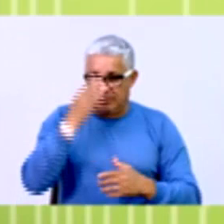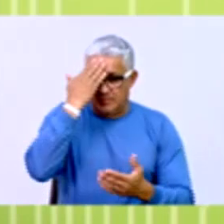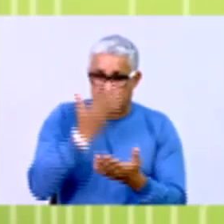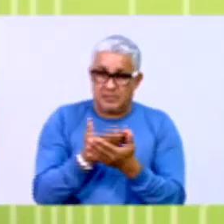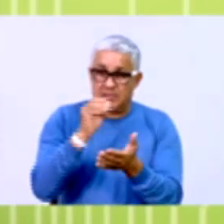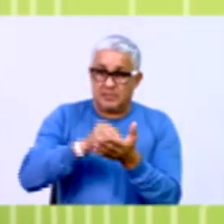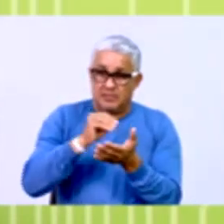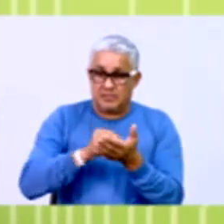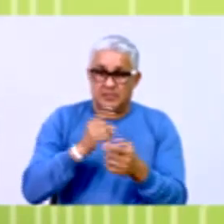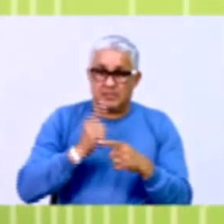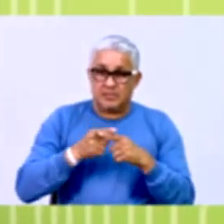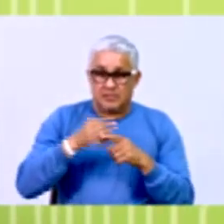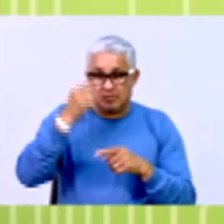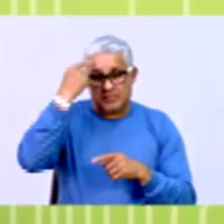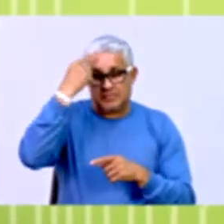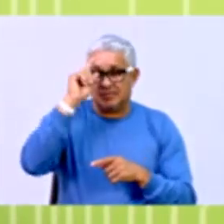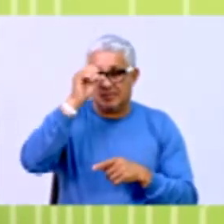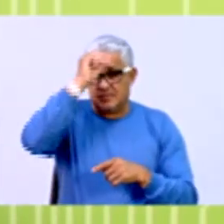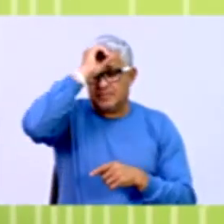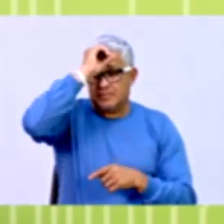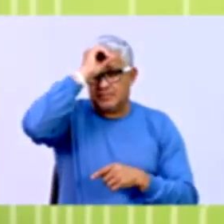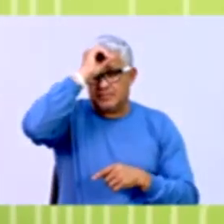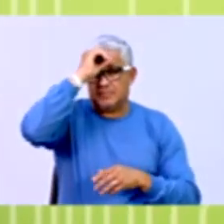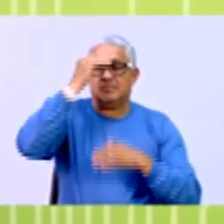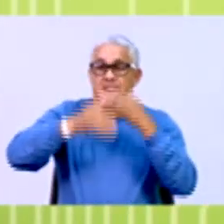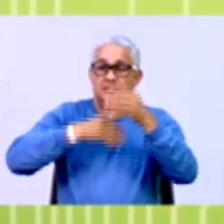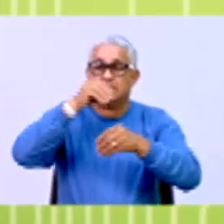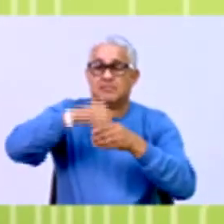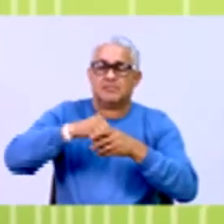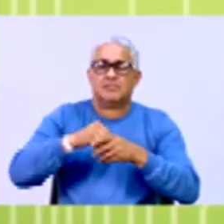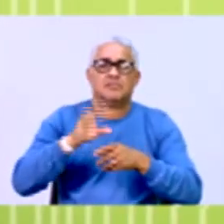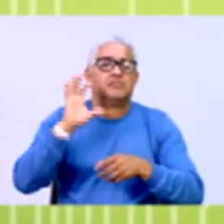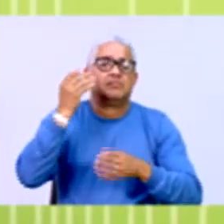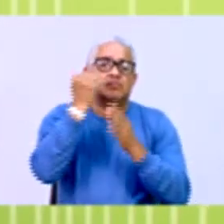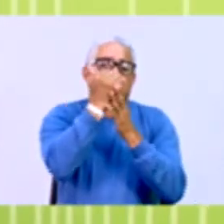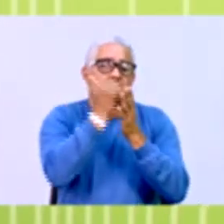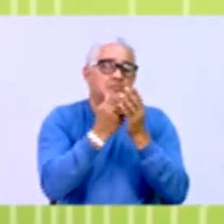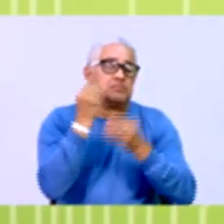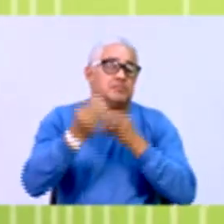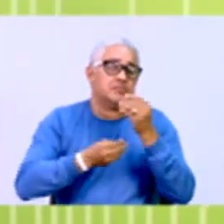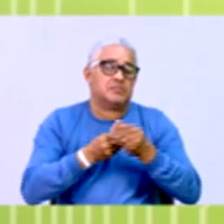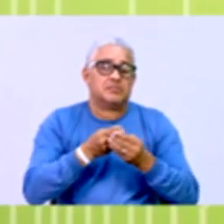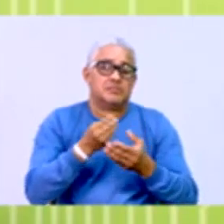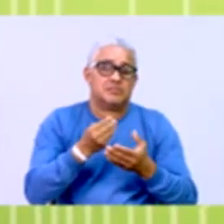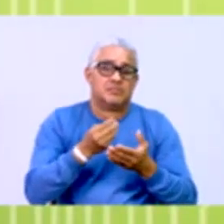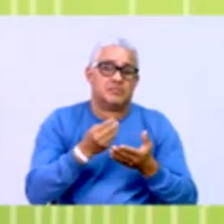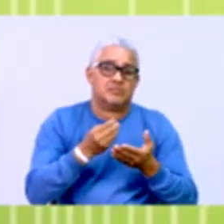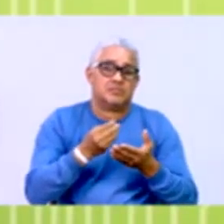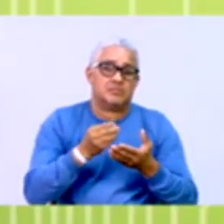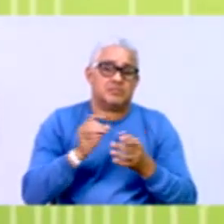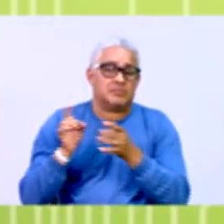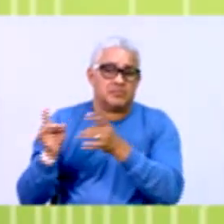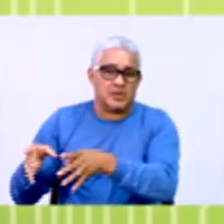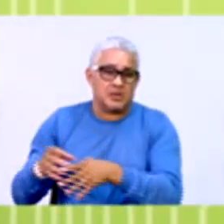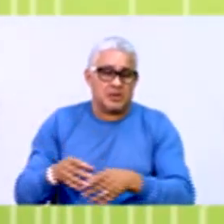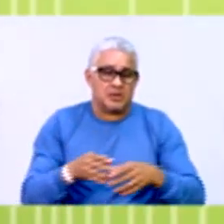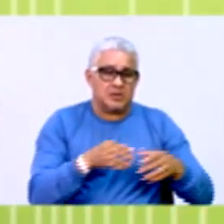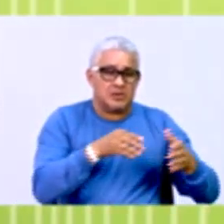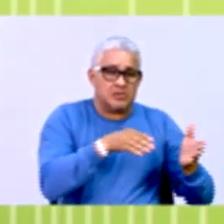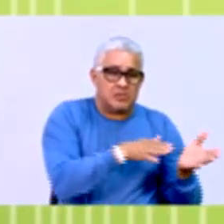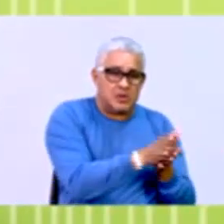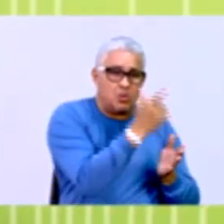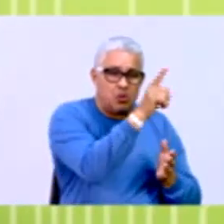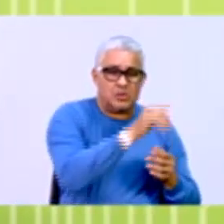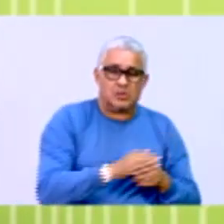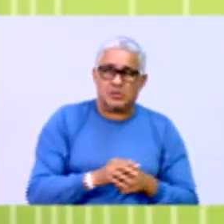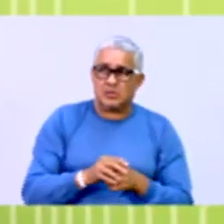não se sabia os processos que estavam... O que programou ali? O que estava programado ali? Por que saiu entrou esse resultado e saiu aquele outro? Uma massa de dados